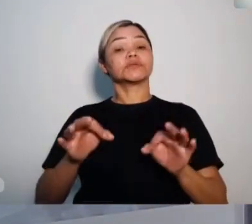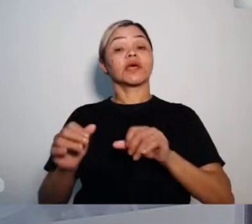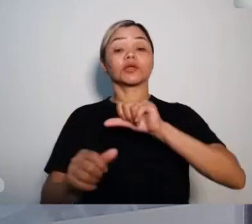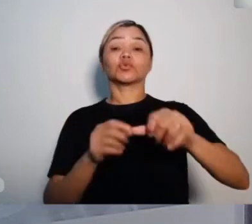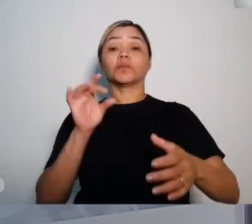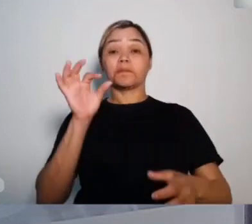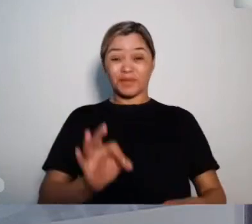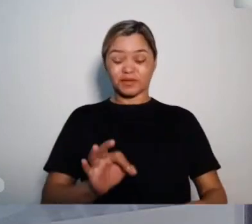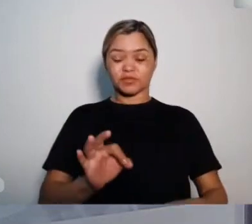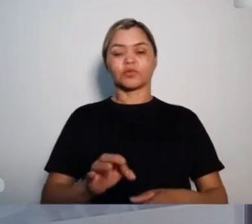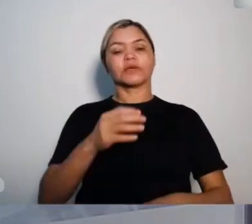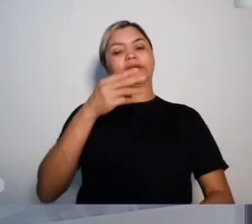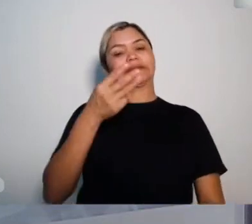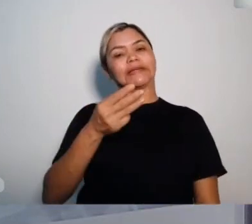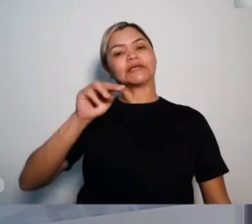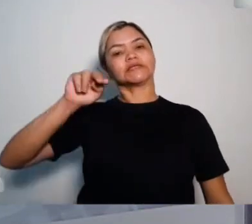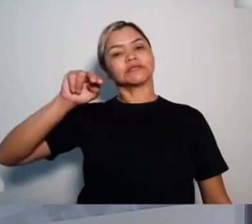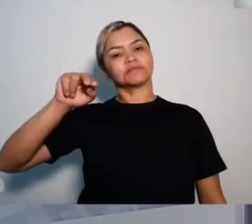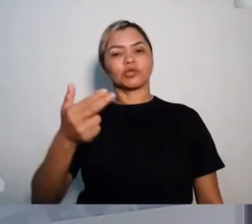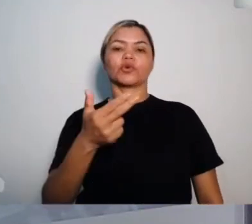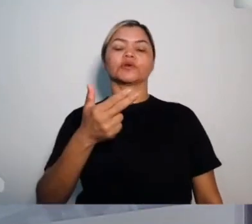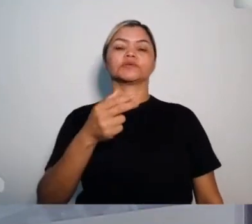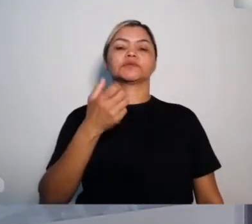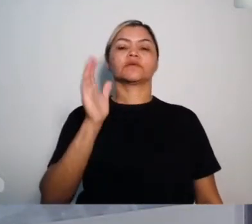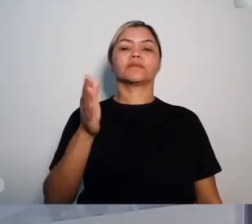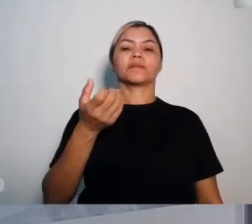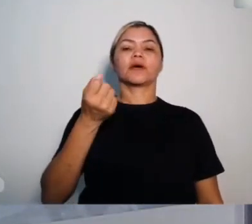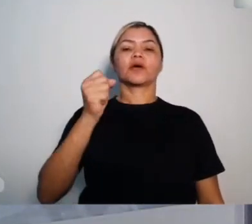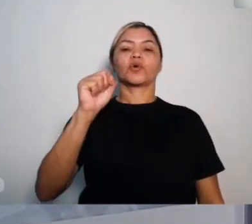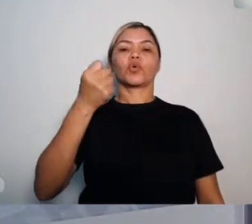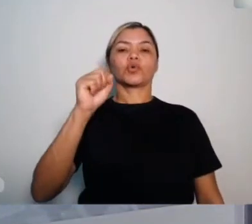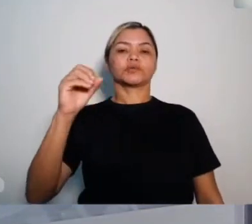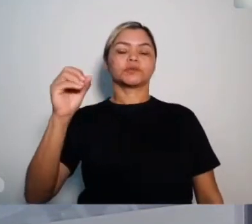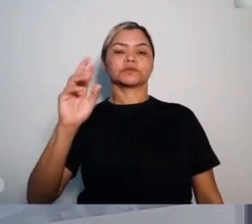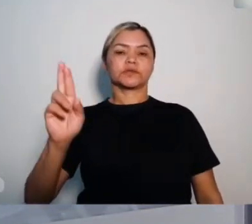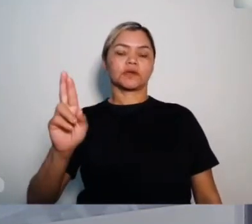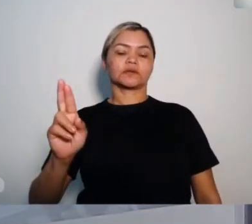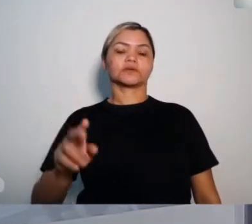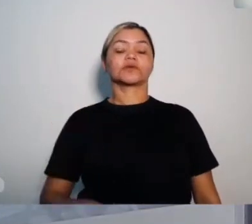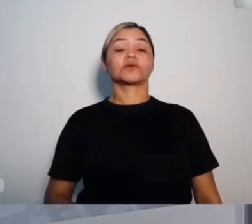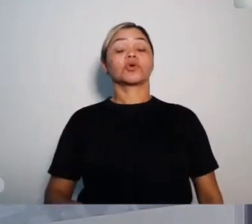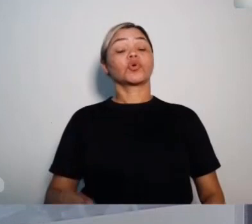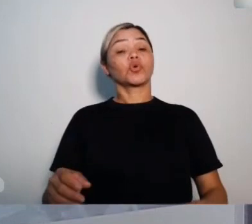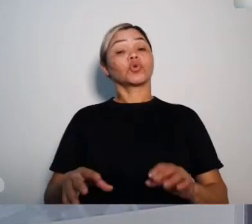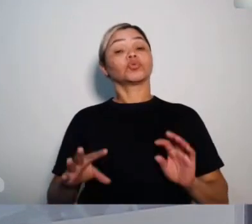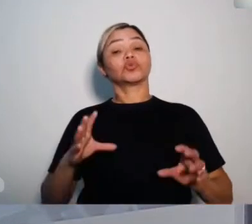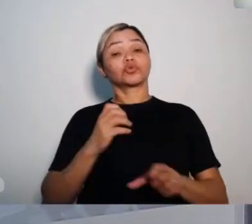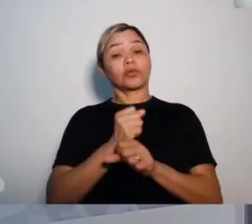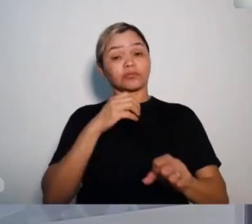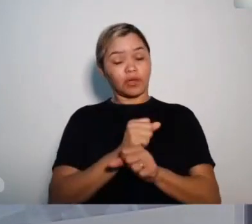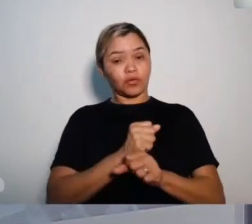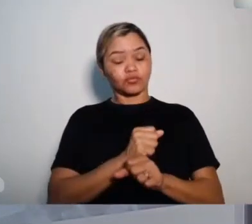800. Porque o plano geral do orçamento,